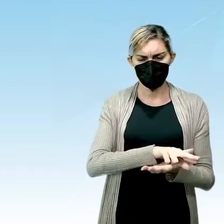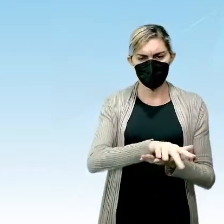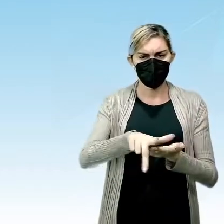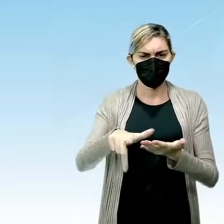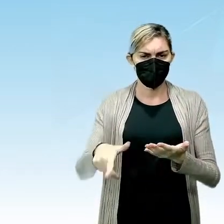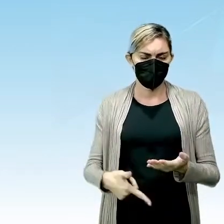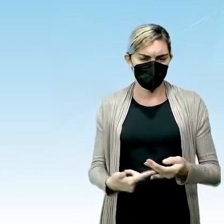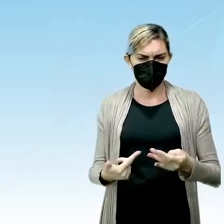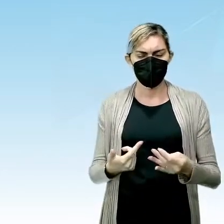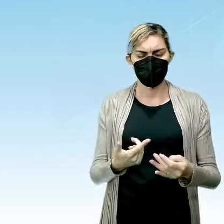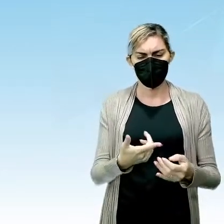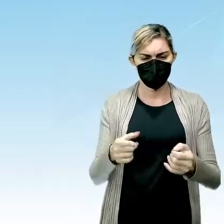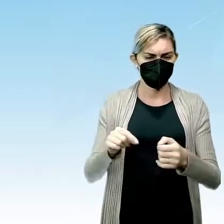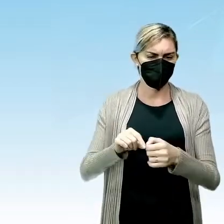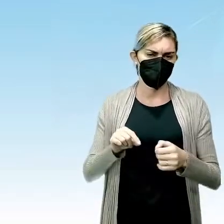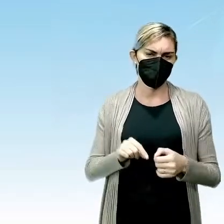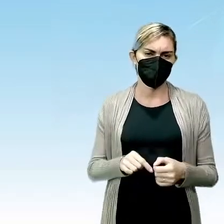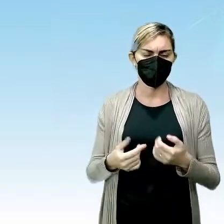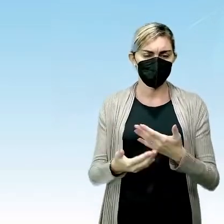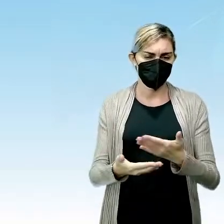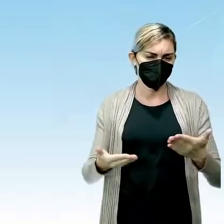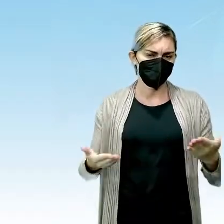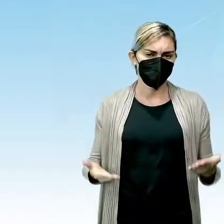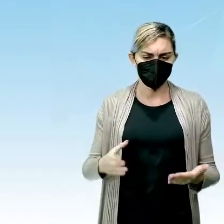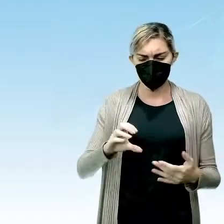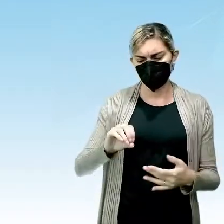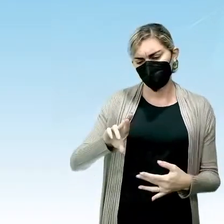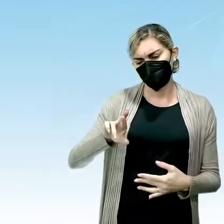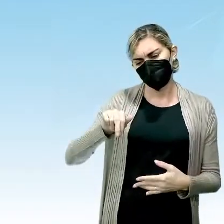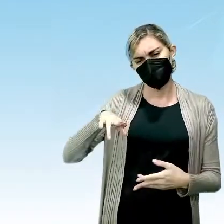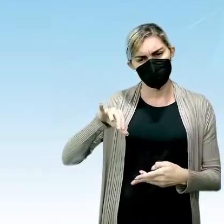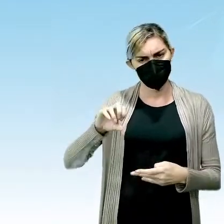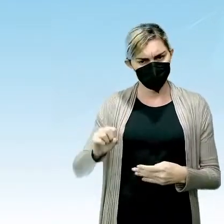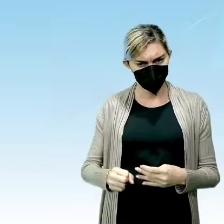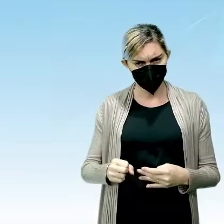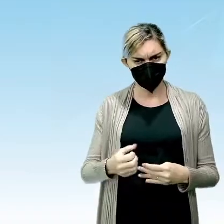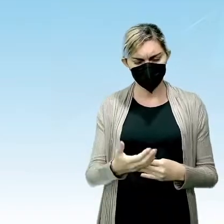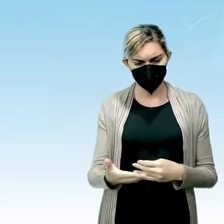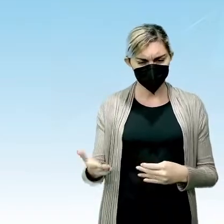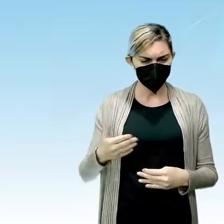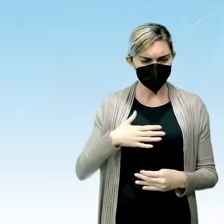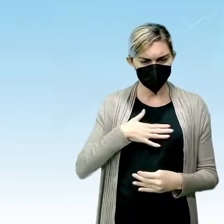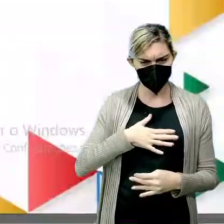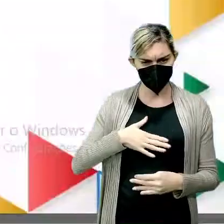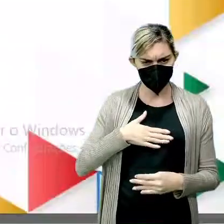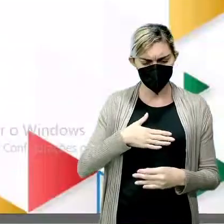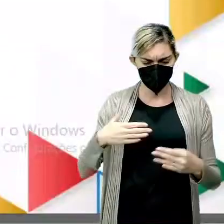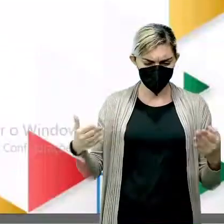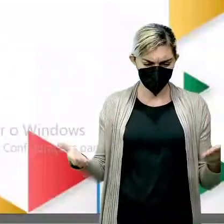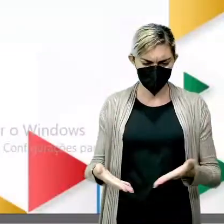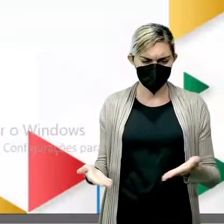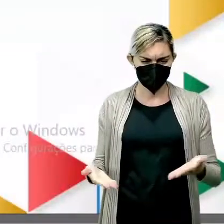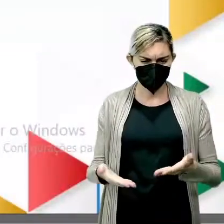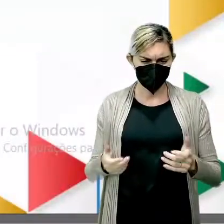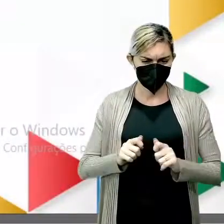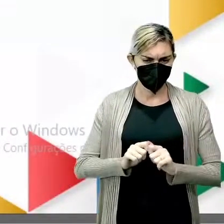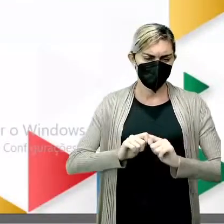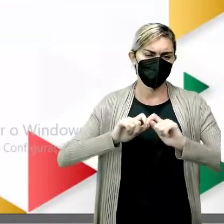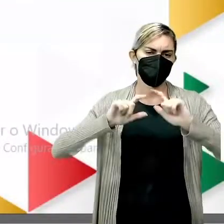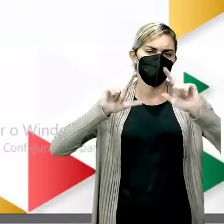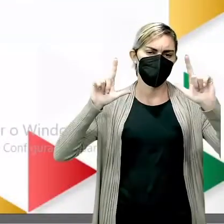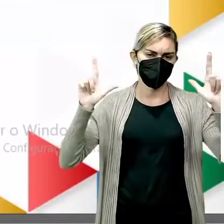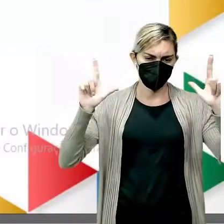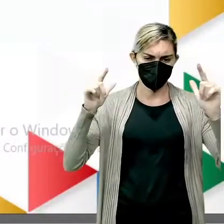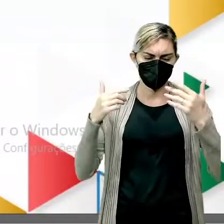formar justamente o organismo. Aí eu gostaria agora que a gente fosse lá para a telinha para a gente observar justamente